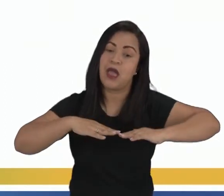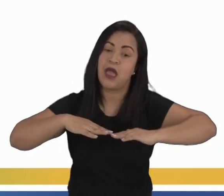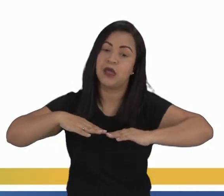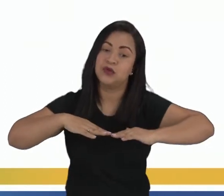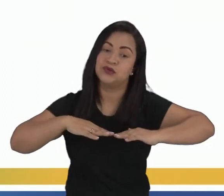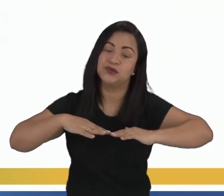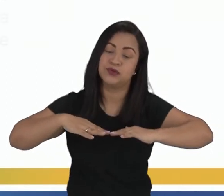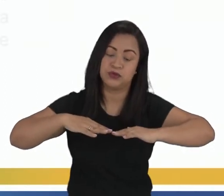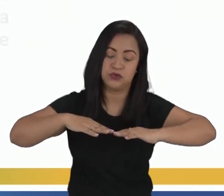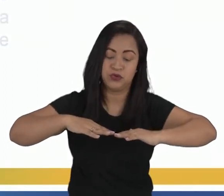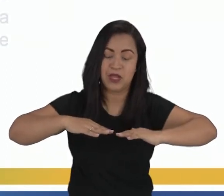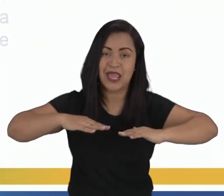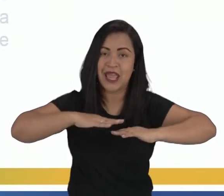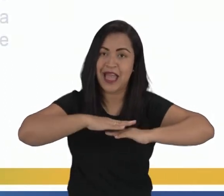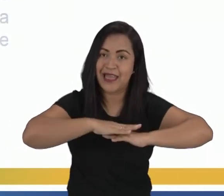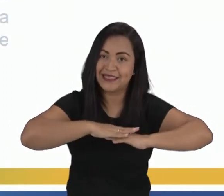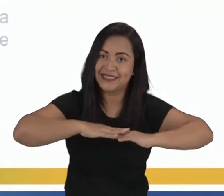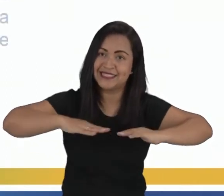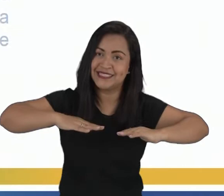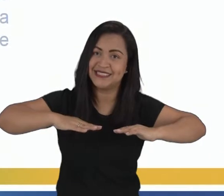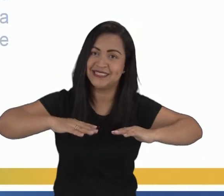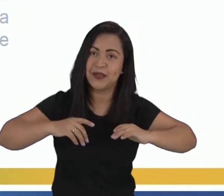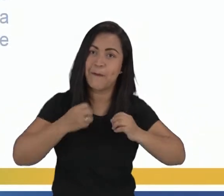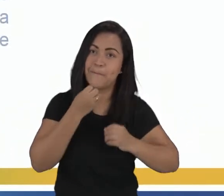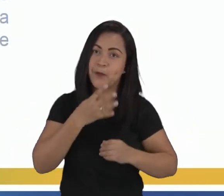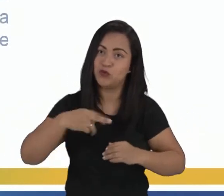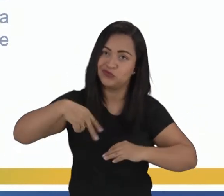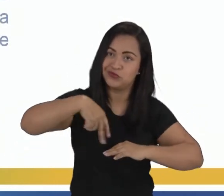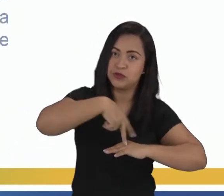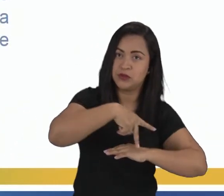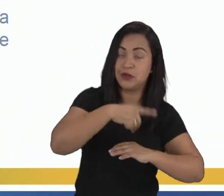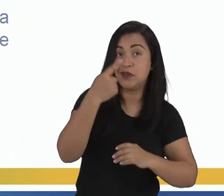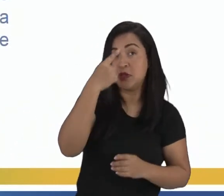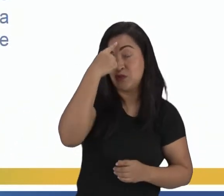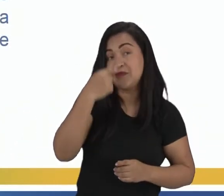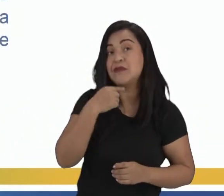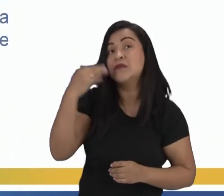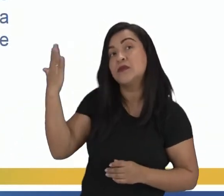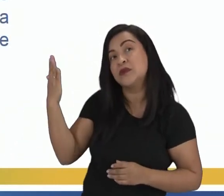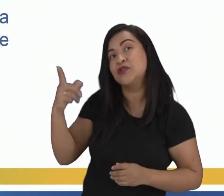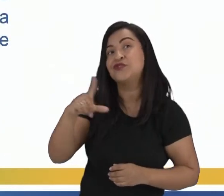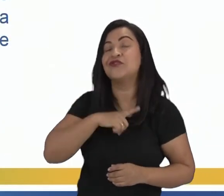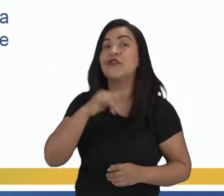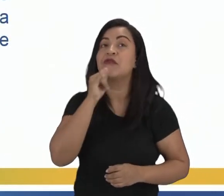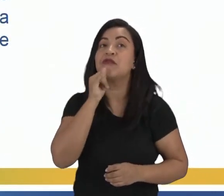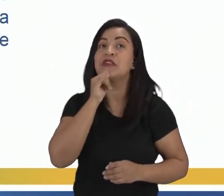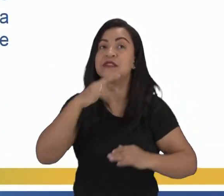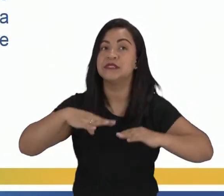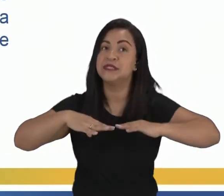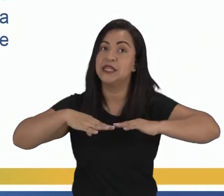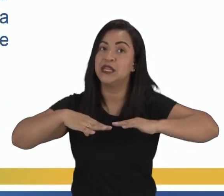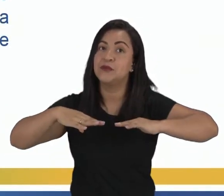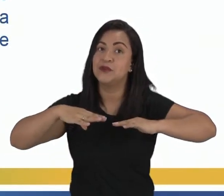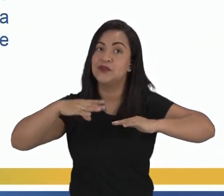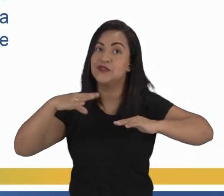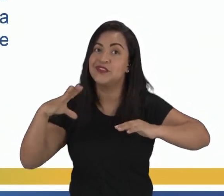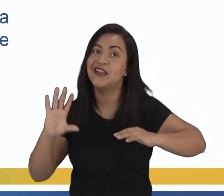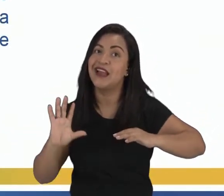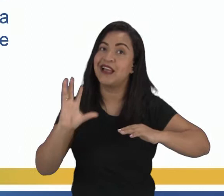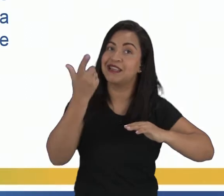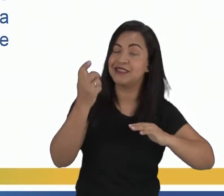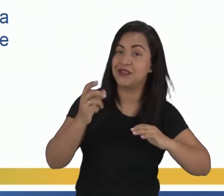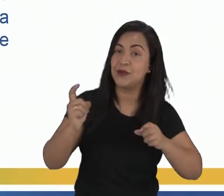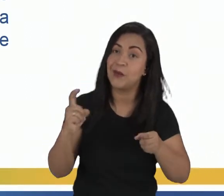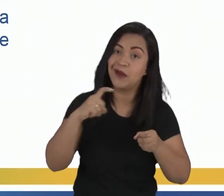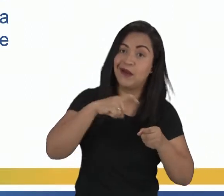alguma rugosidade. Então, na figura, nós temos o exemplo aí da ação e reação em relação à força de